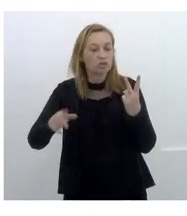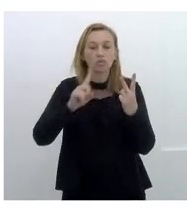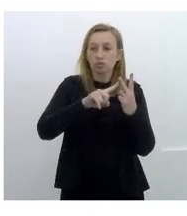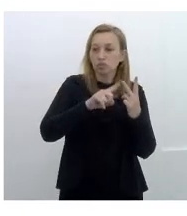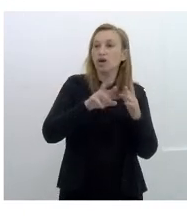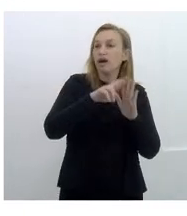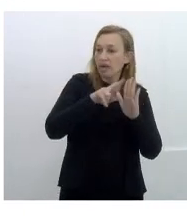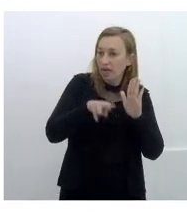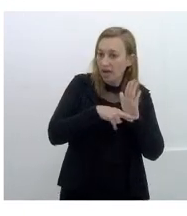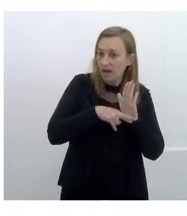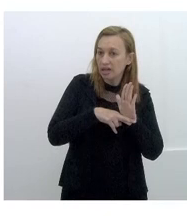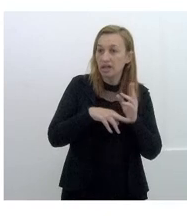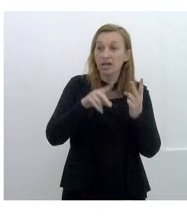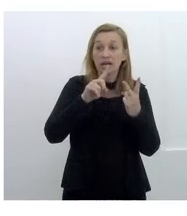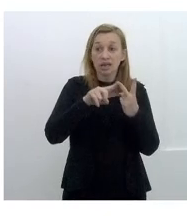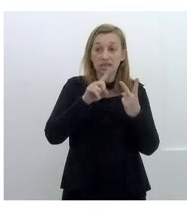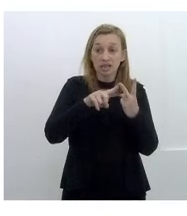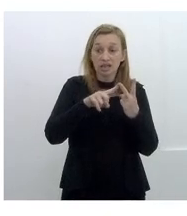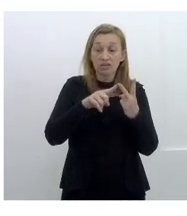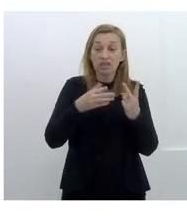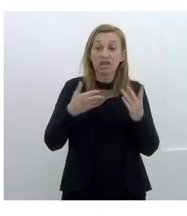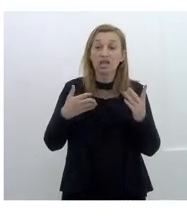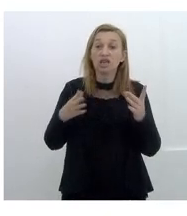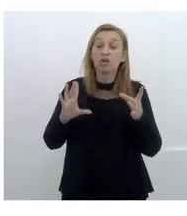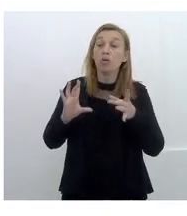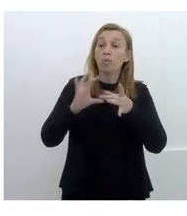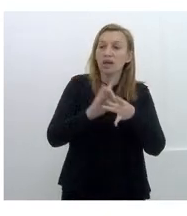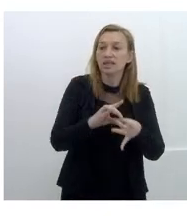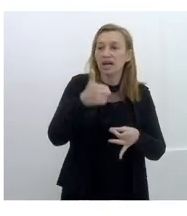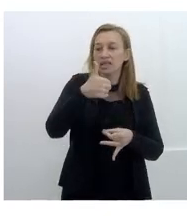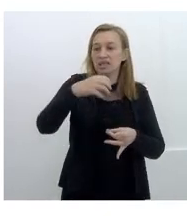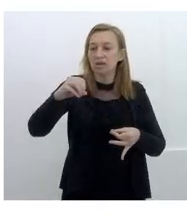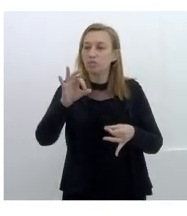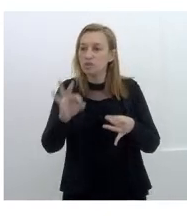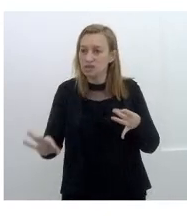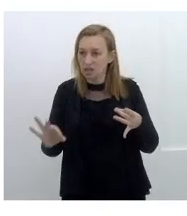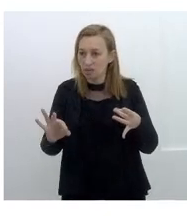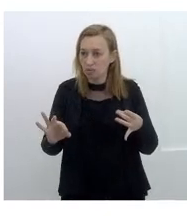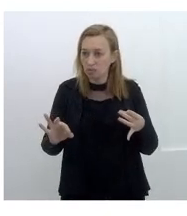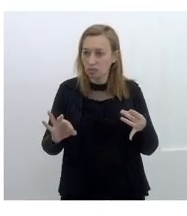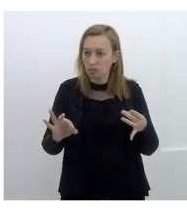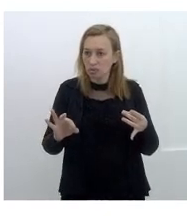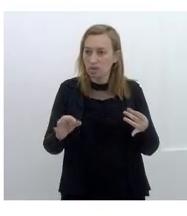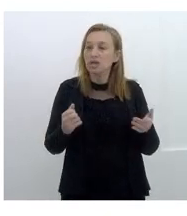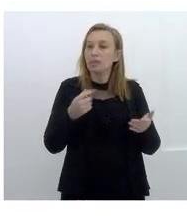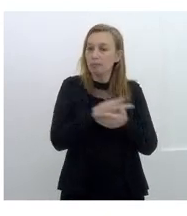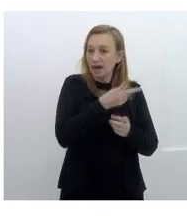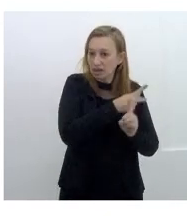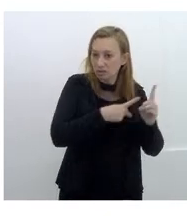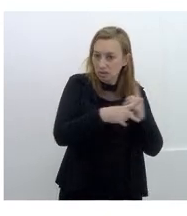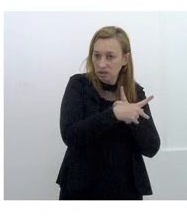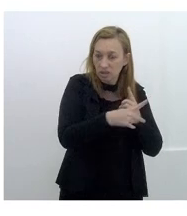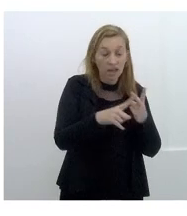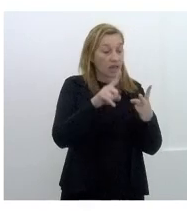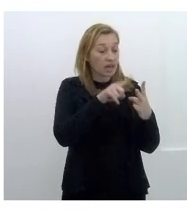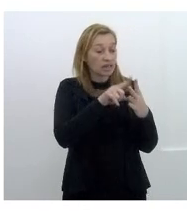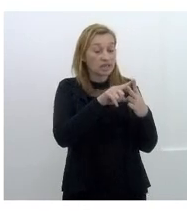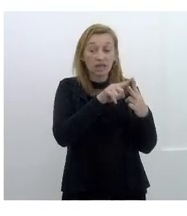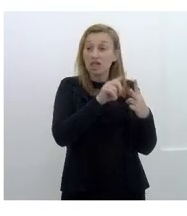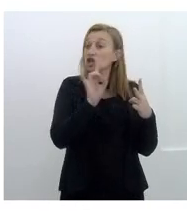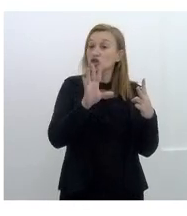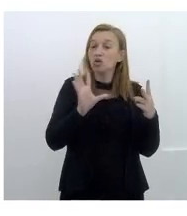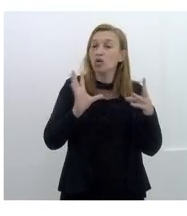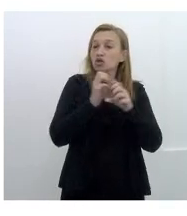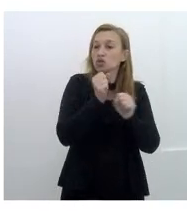porcento do tempo que falta fica a critério de cada servidor tá outra coisa que o deputado o